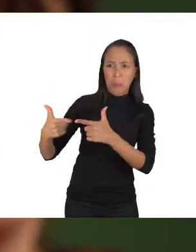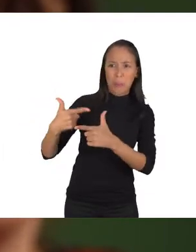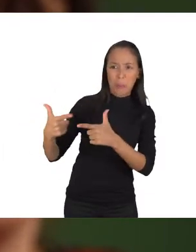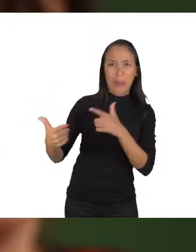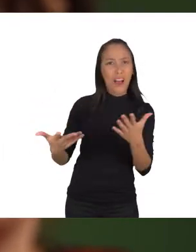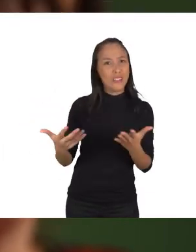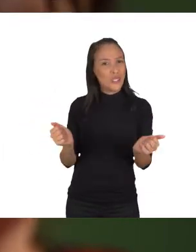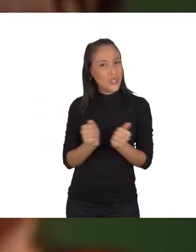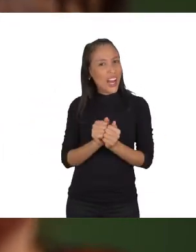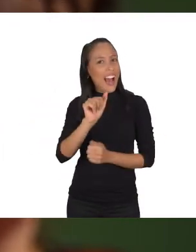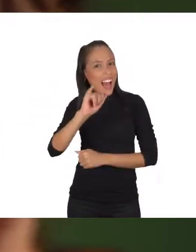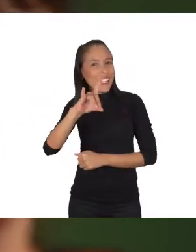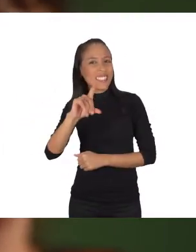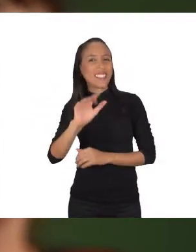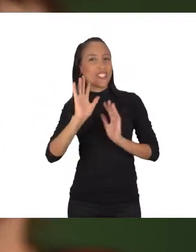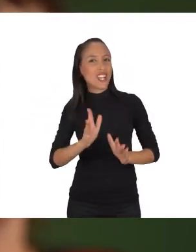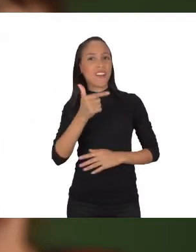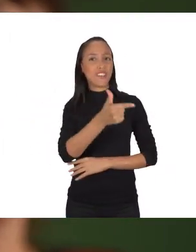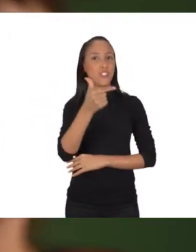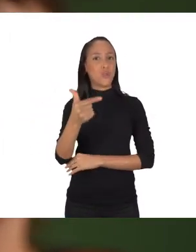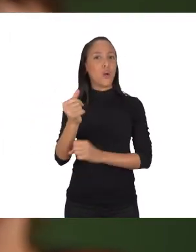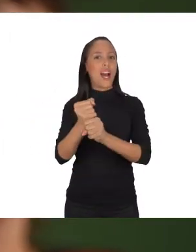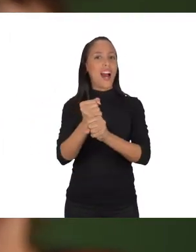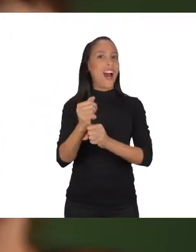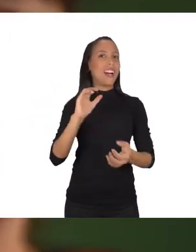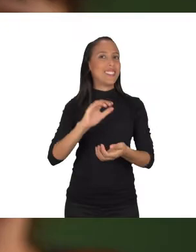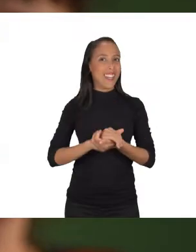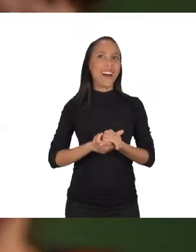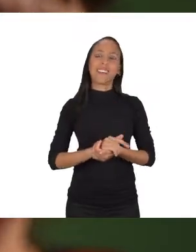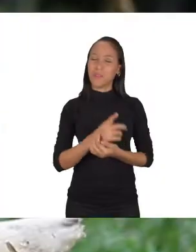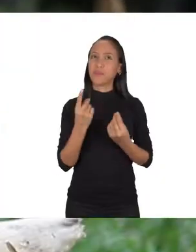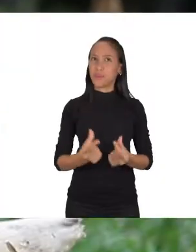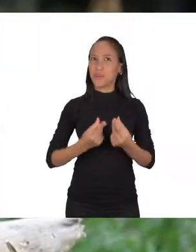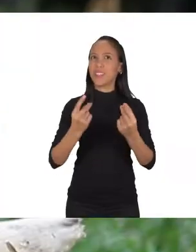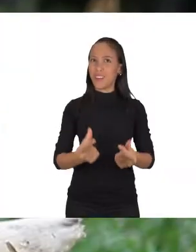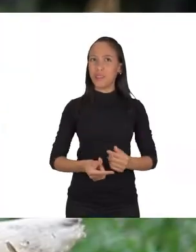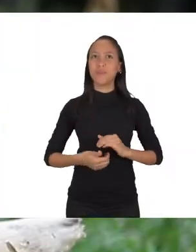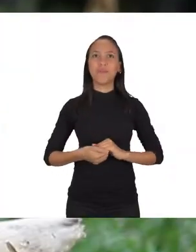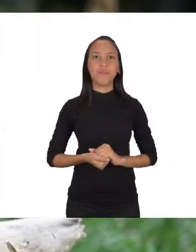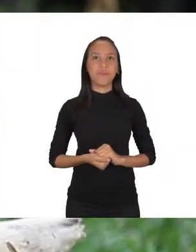são 22 anos de casado. É bastante tempo.